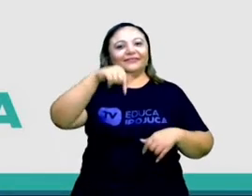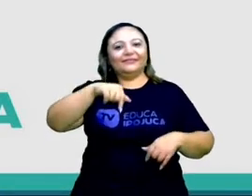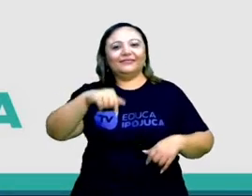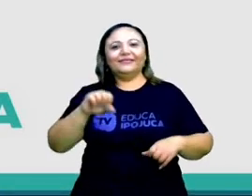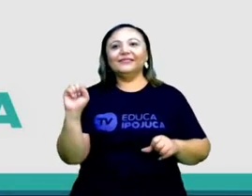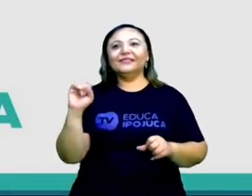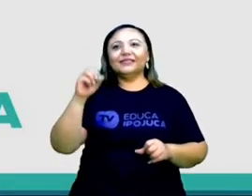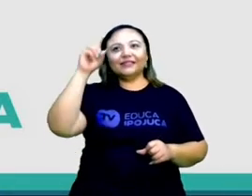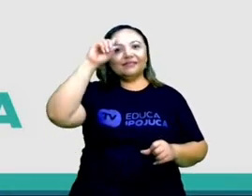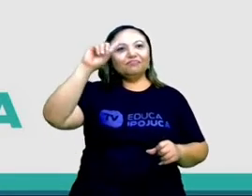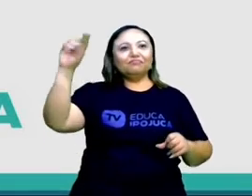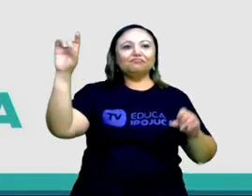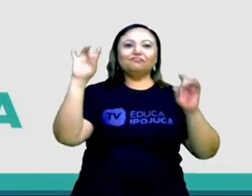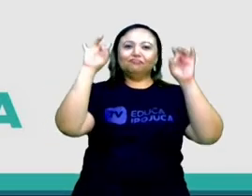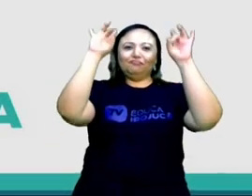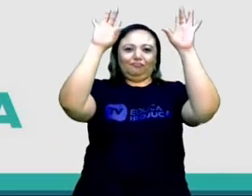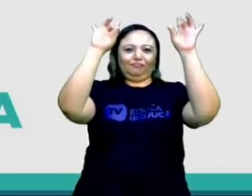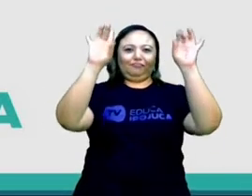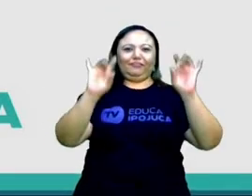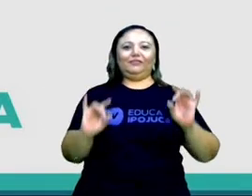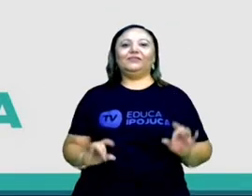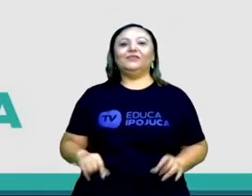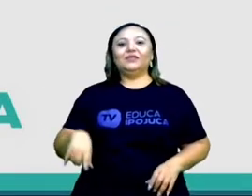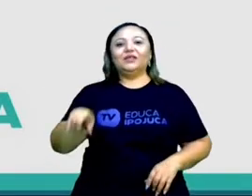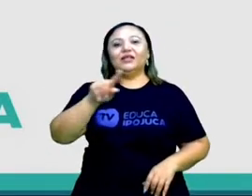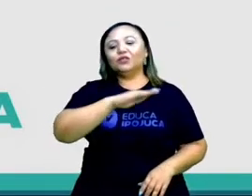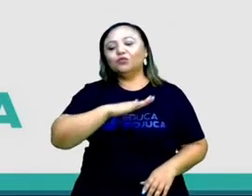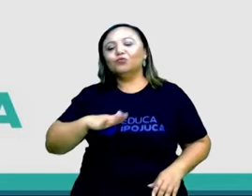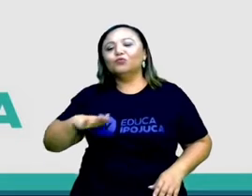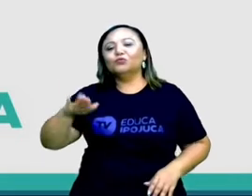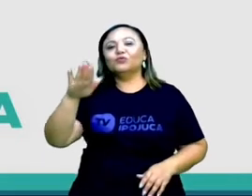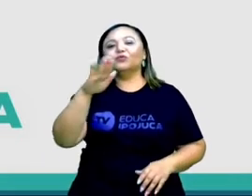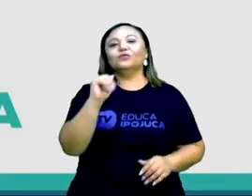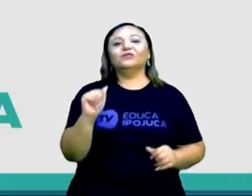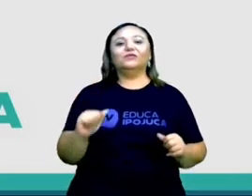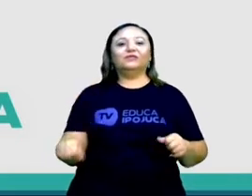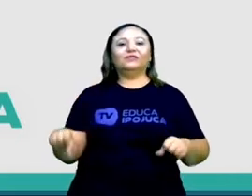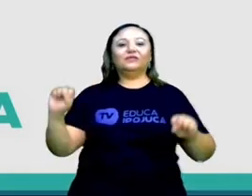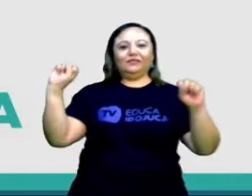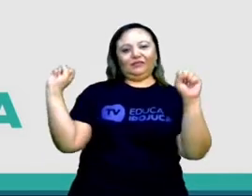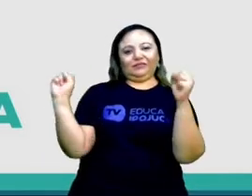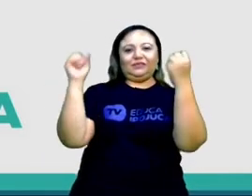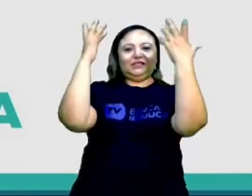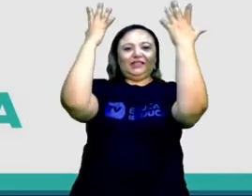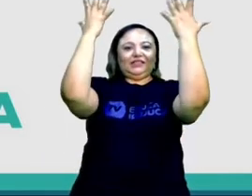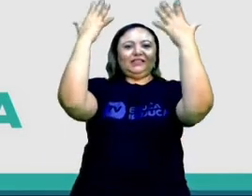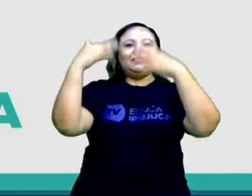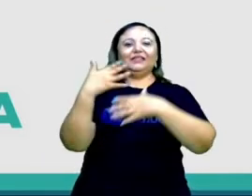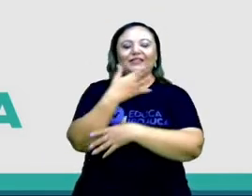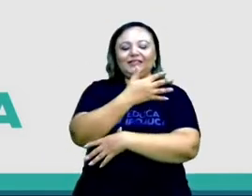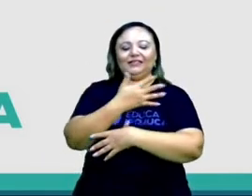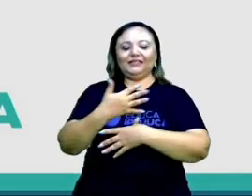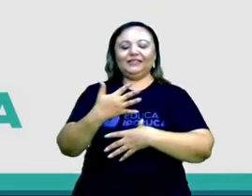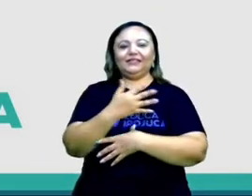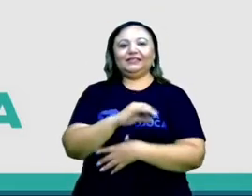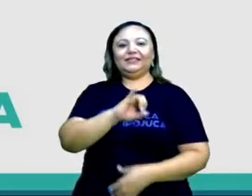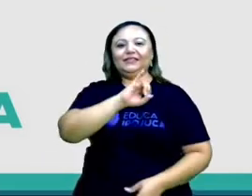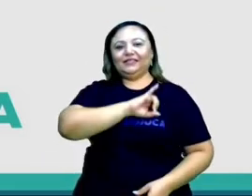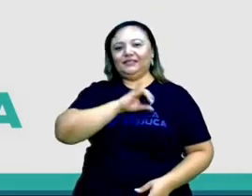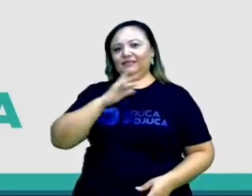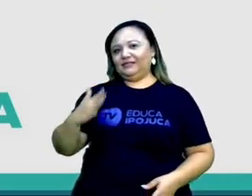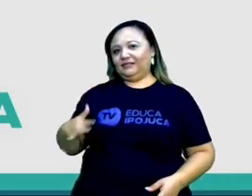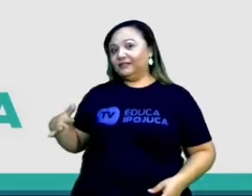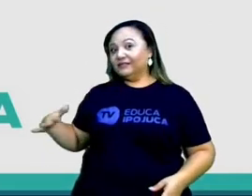para esse dia maravilhoso, onde juntas vamos comemorar mais um aniversário da